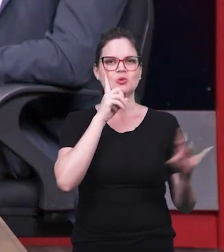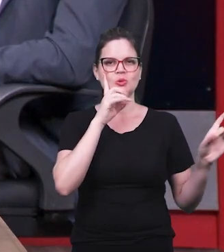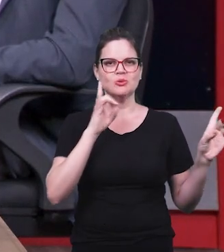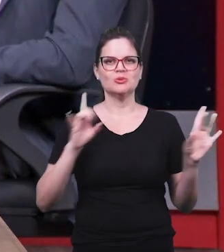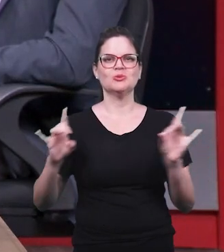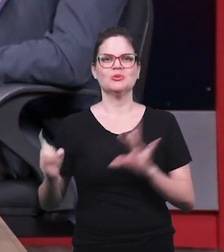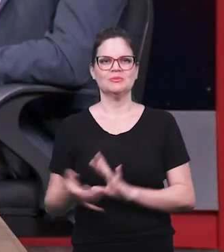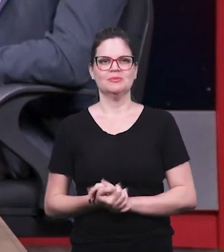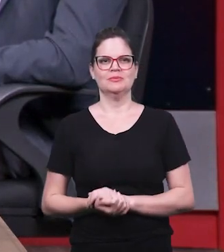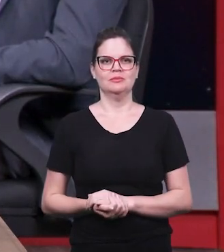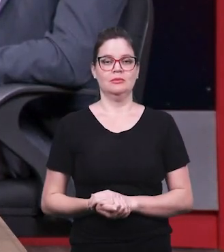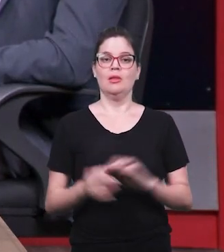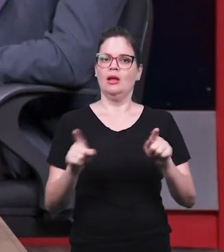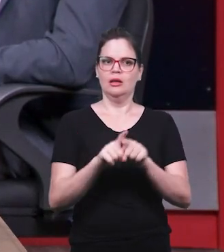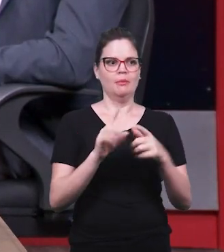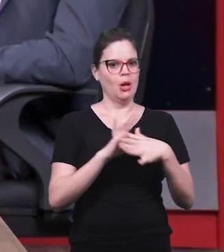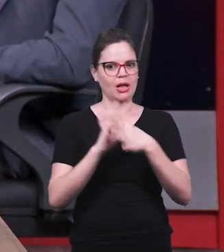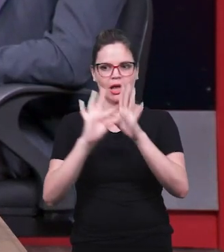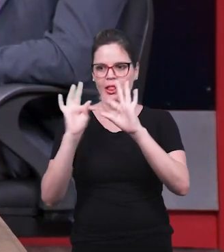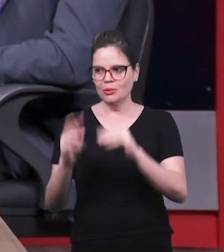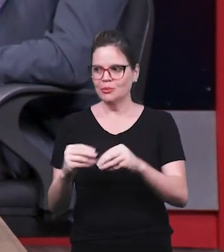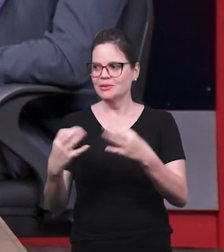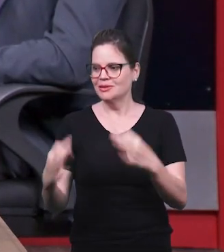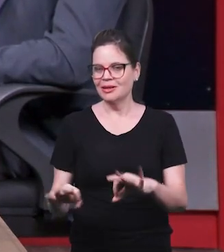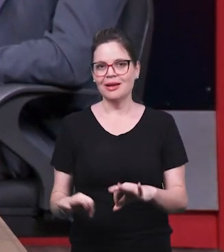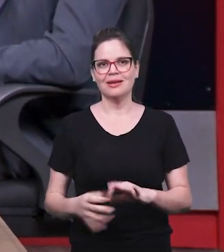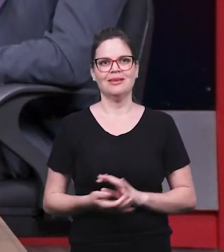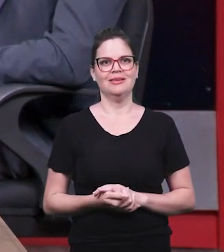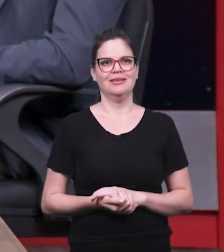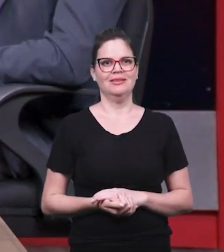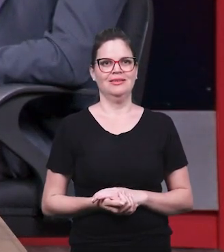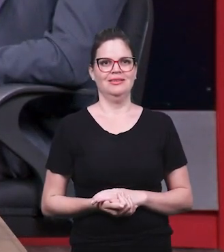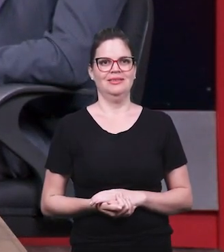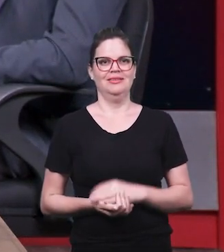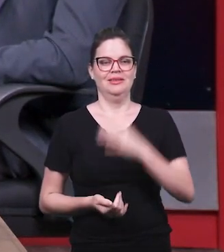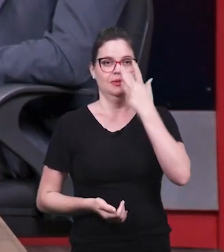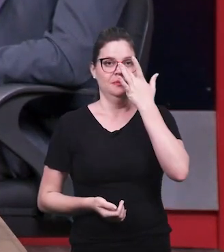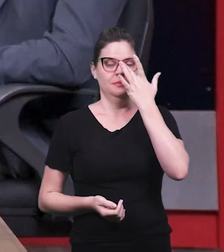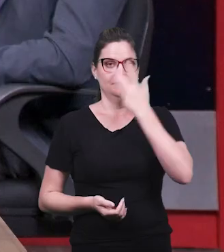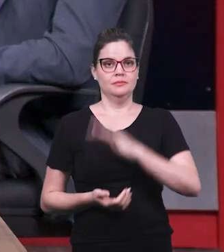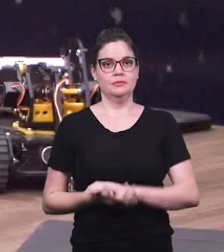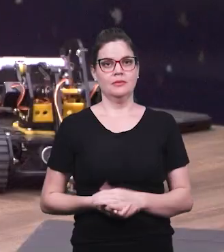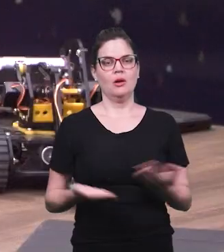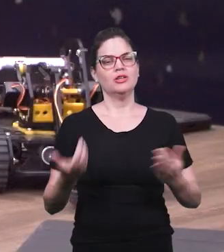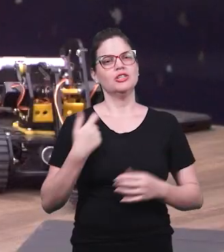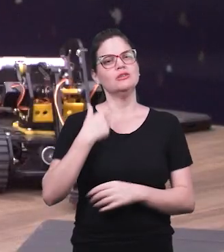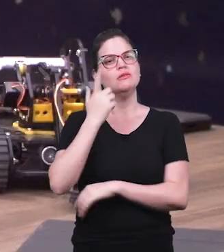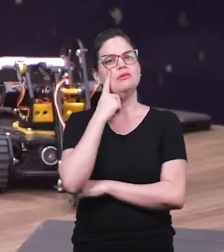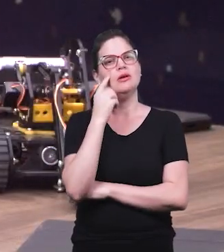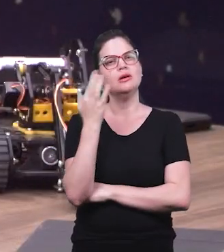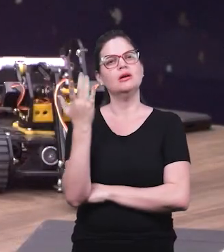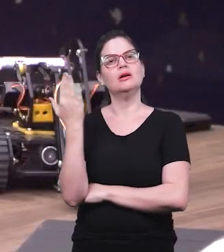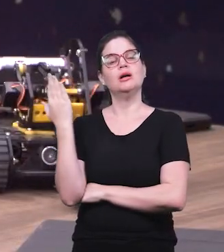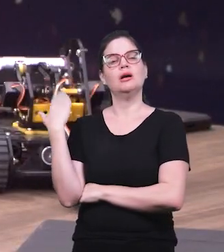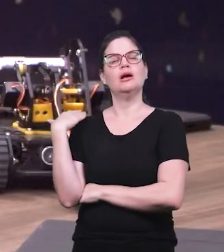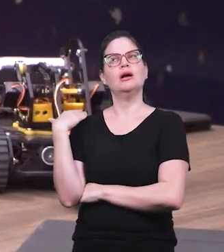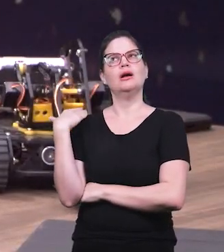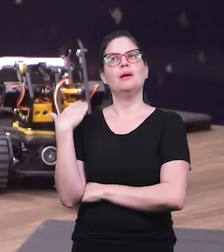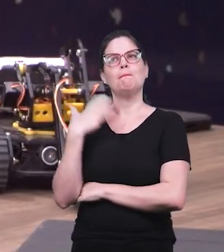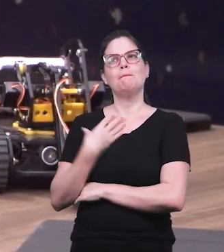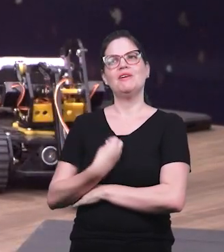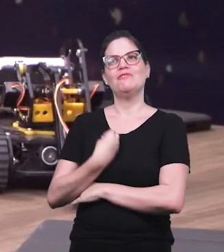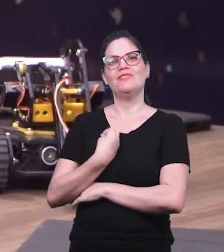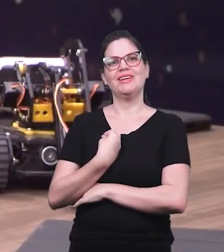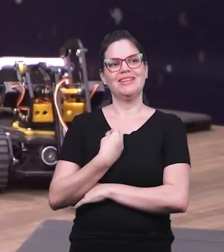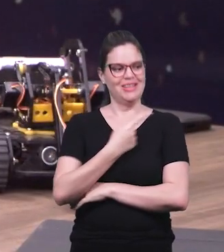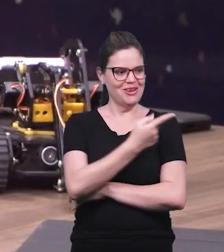né? E conduz tudo, né? Agora, o irmão Alessandro, ele olha para trás e vê, assim, tudo que Deus conduziu